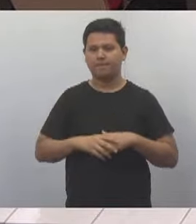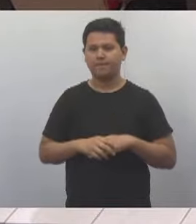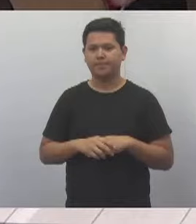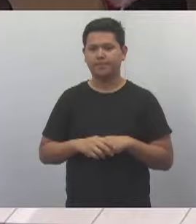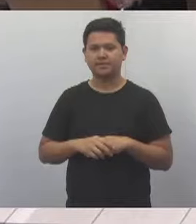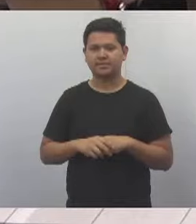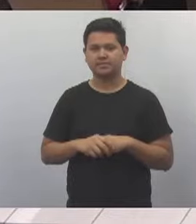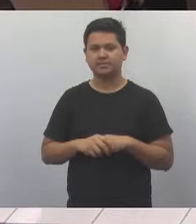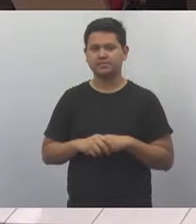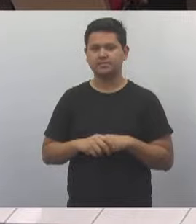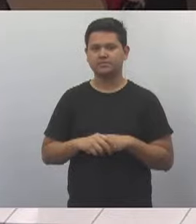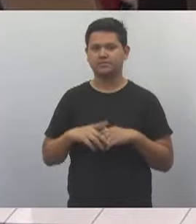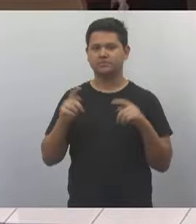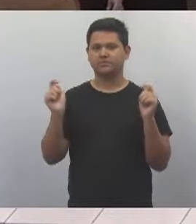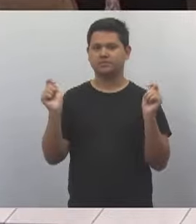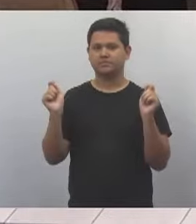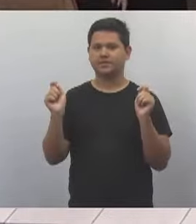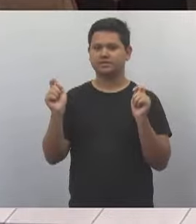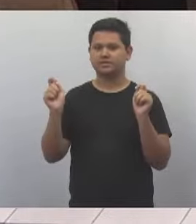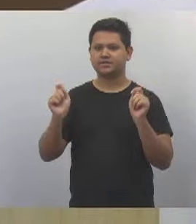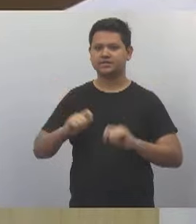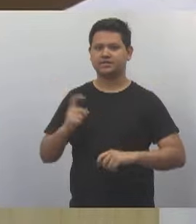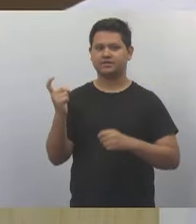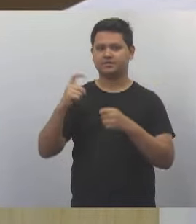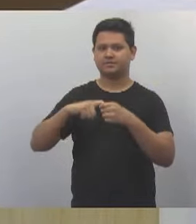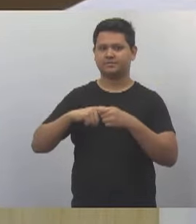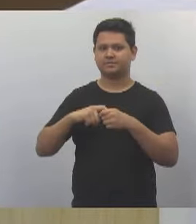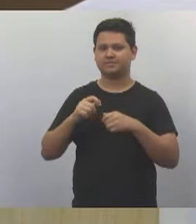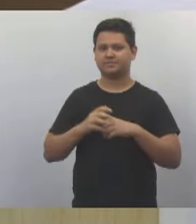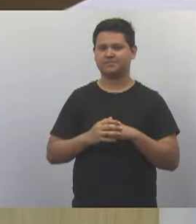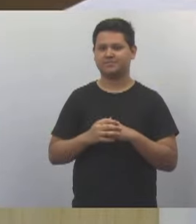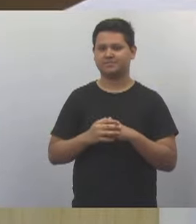o retorno previsto às